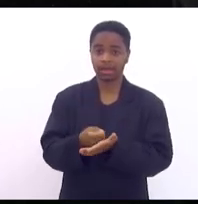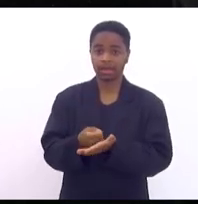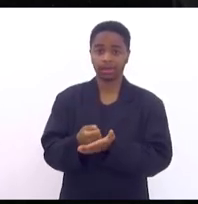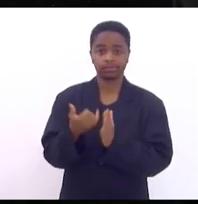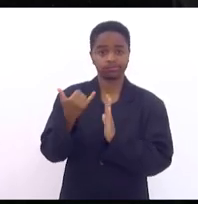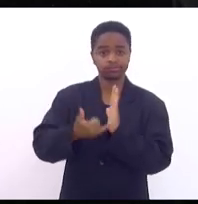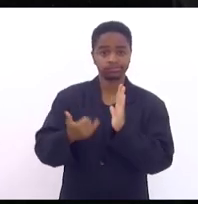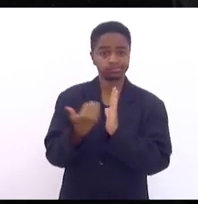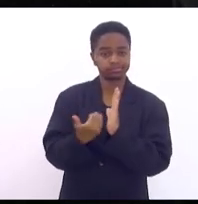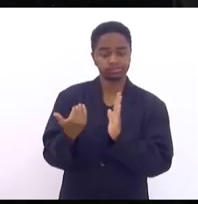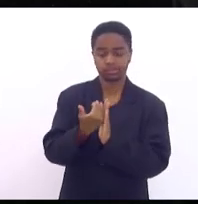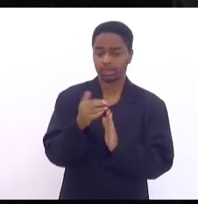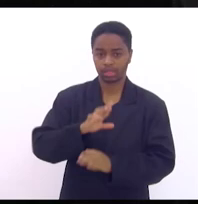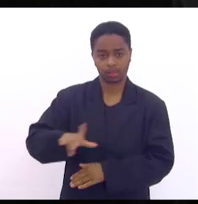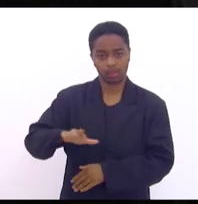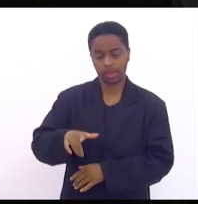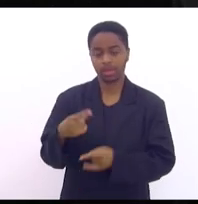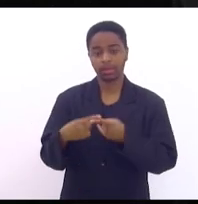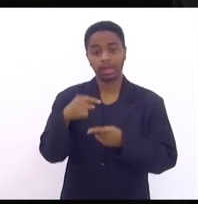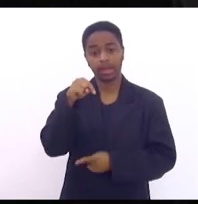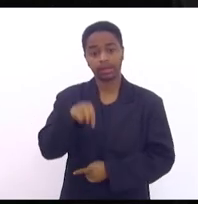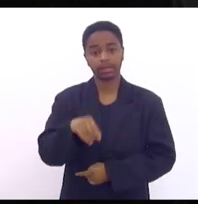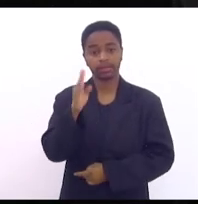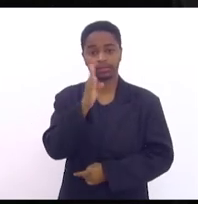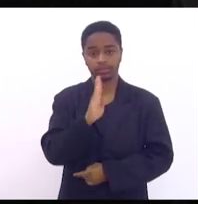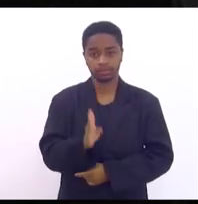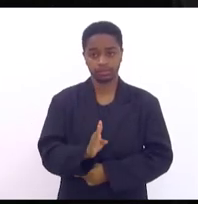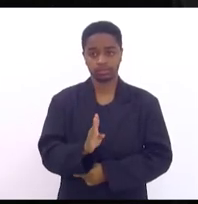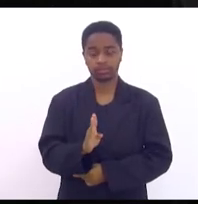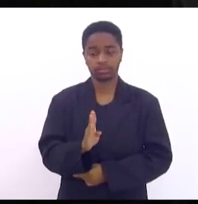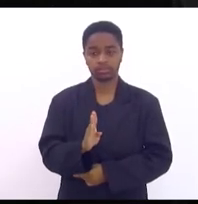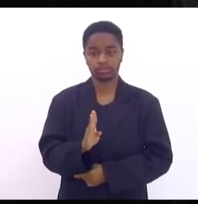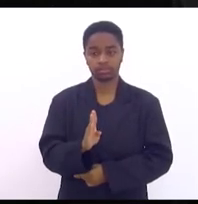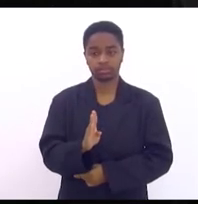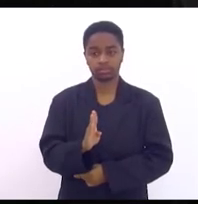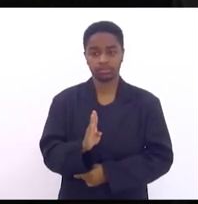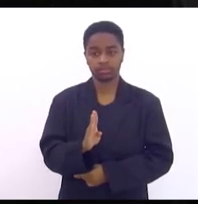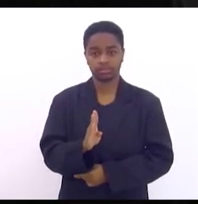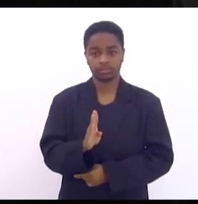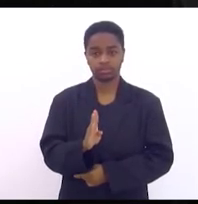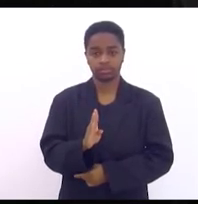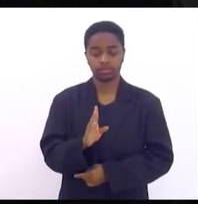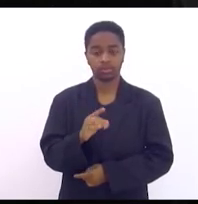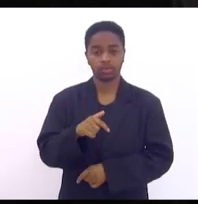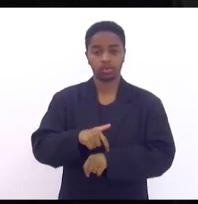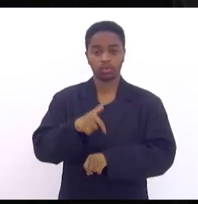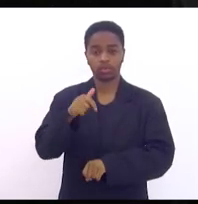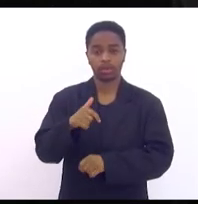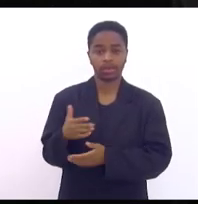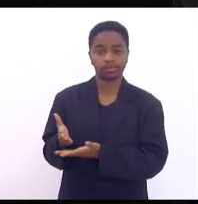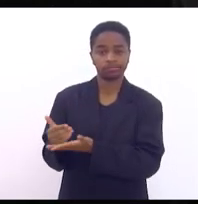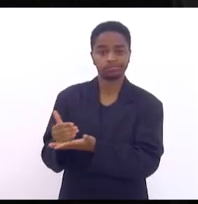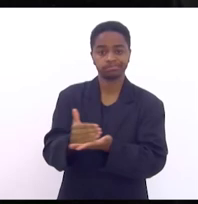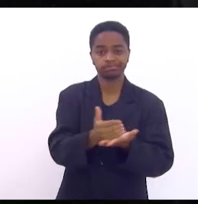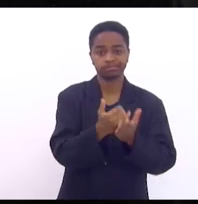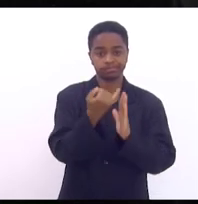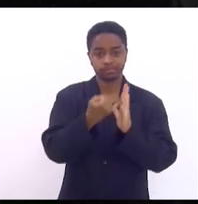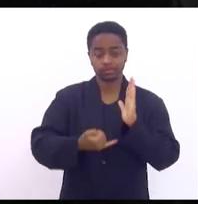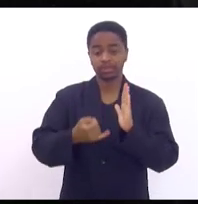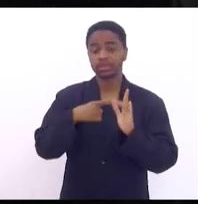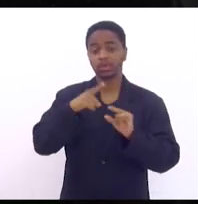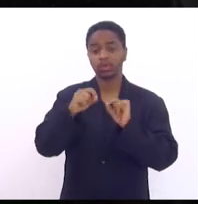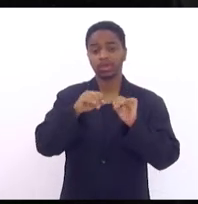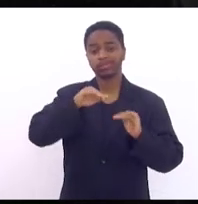né? Muito pelo contrário, o Brasil assevera na sua tributação a ideia de